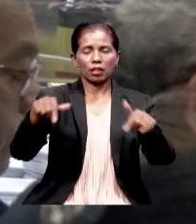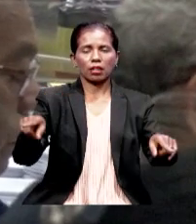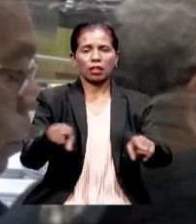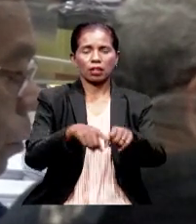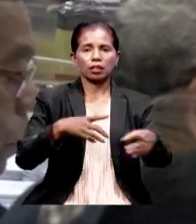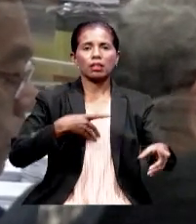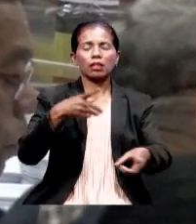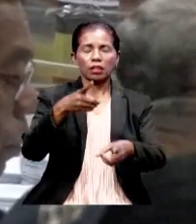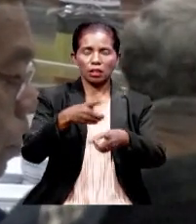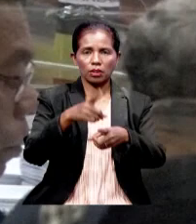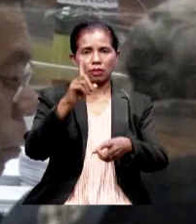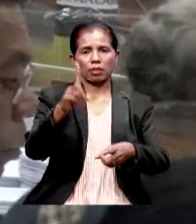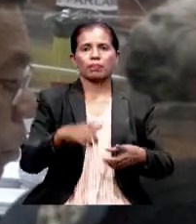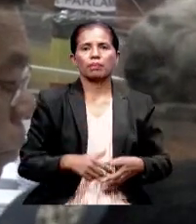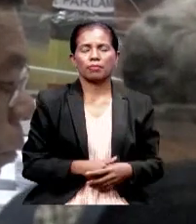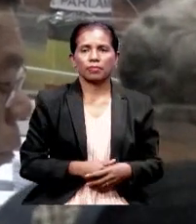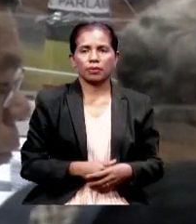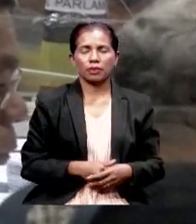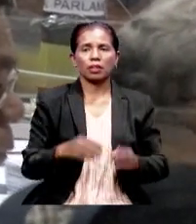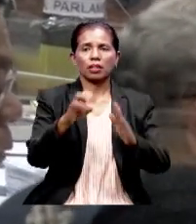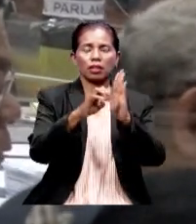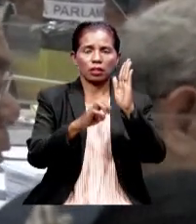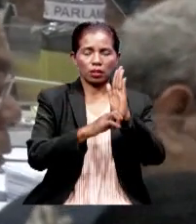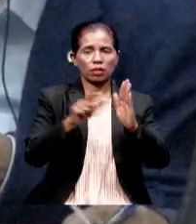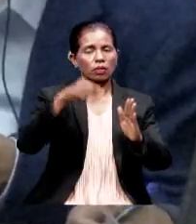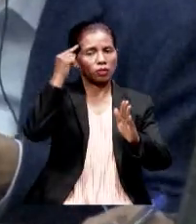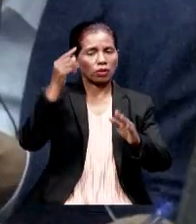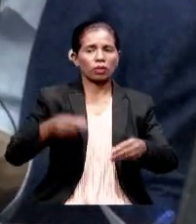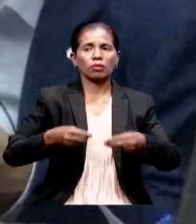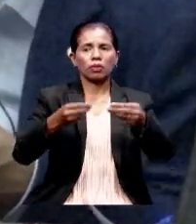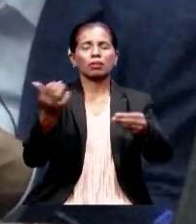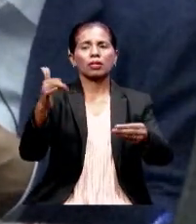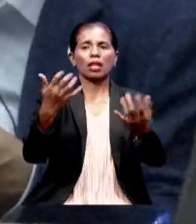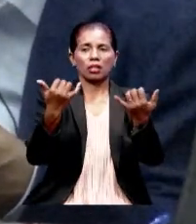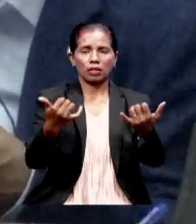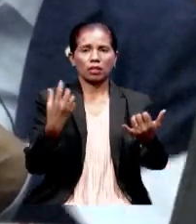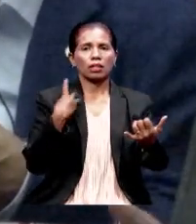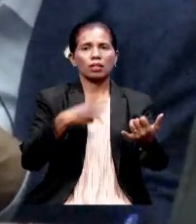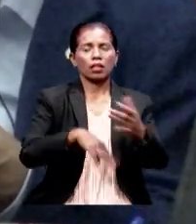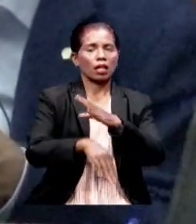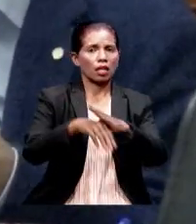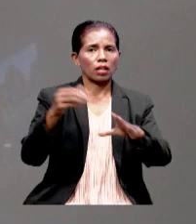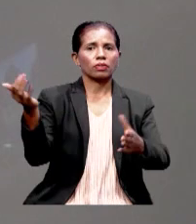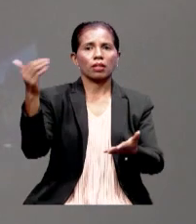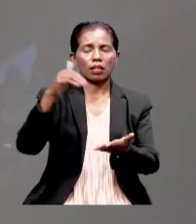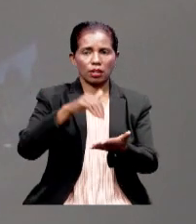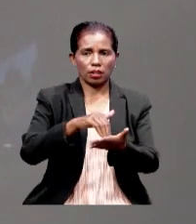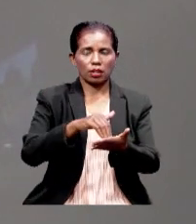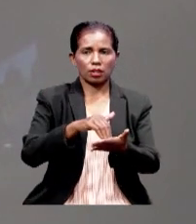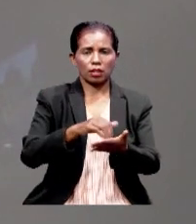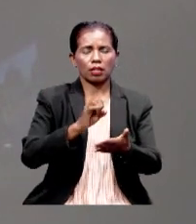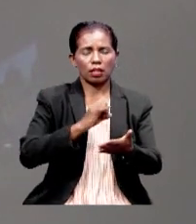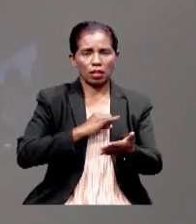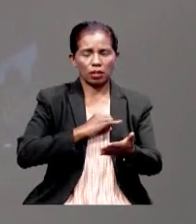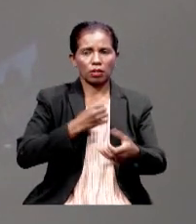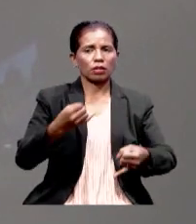ira. Nebe estado governo central fotena. Mas agora ita retira fila falle ao como